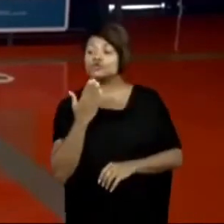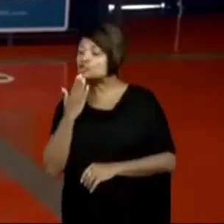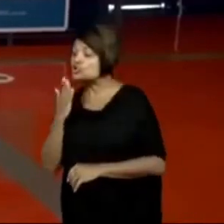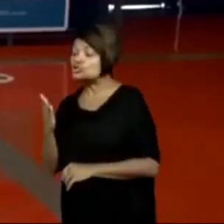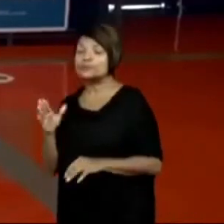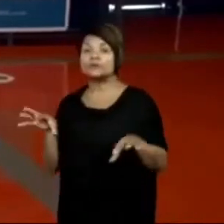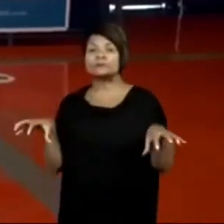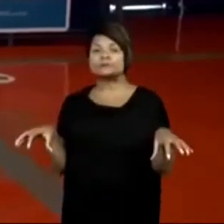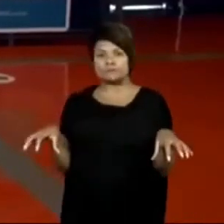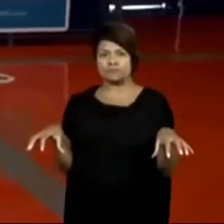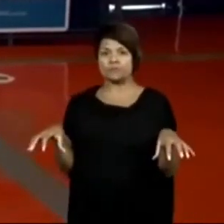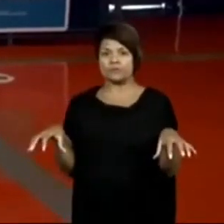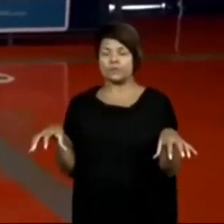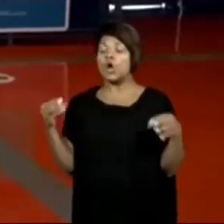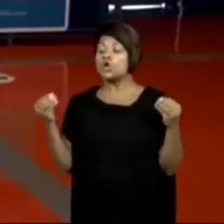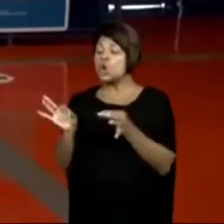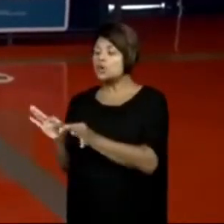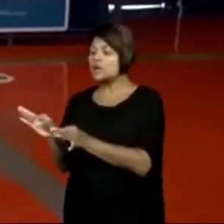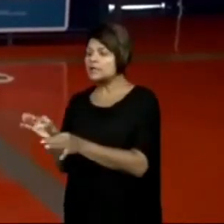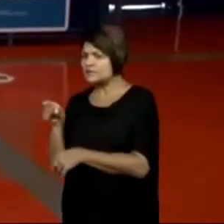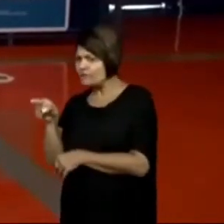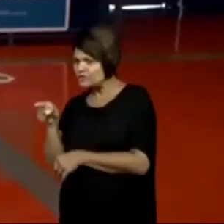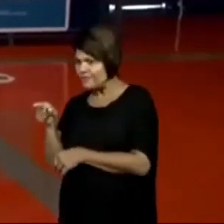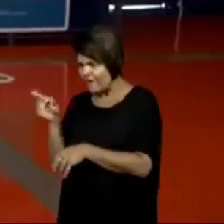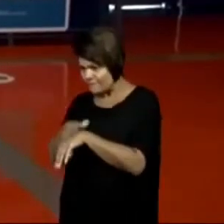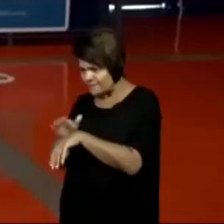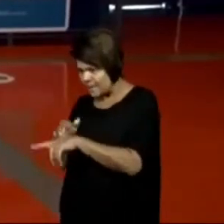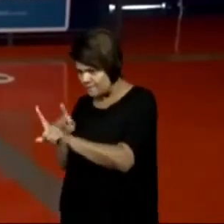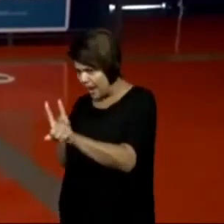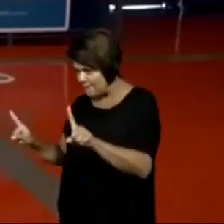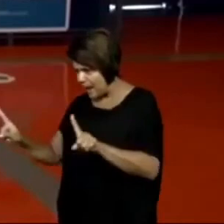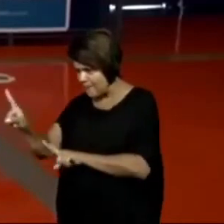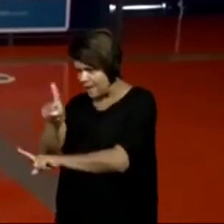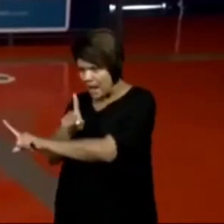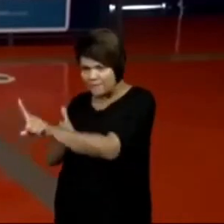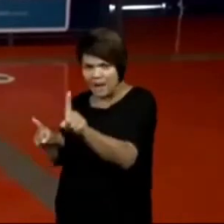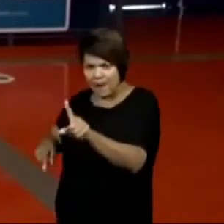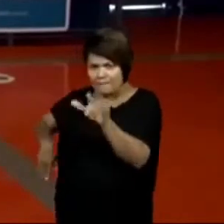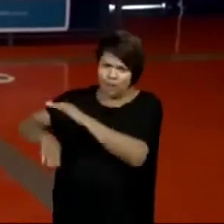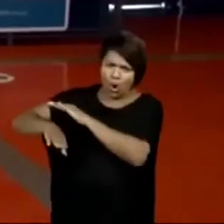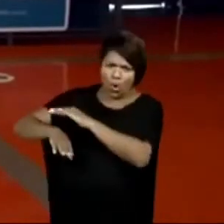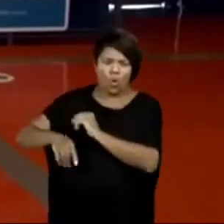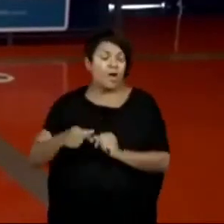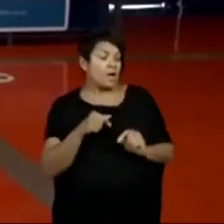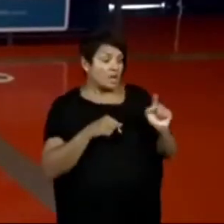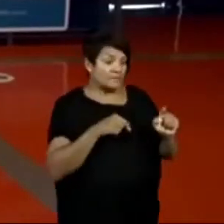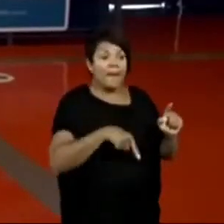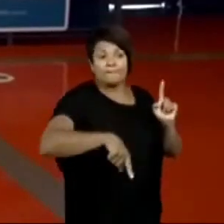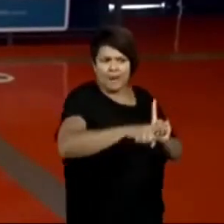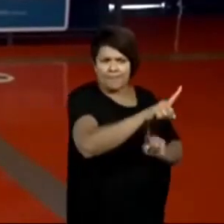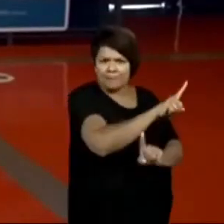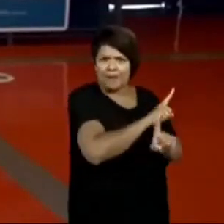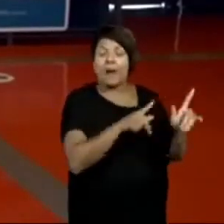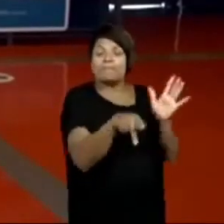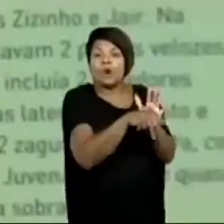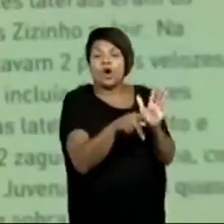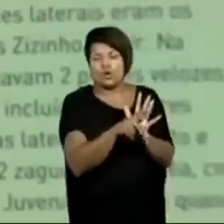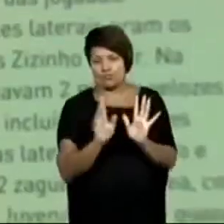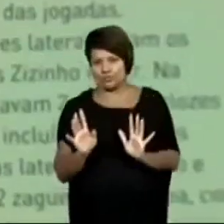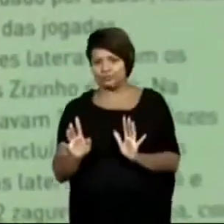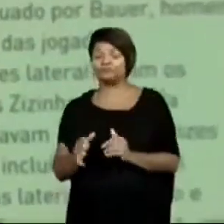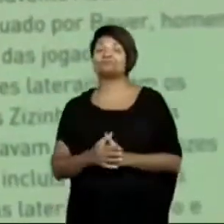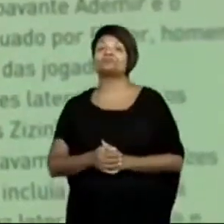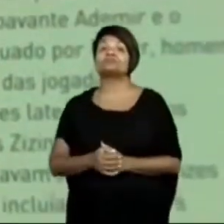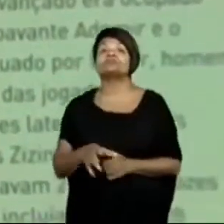organiza a partida para o seu time. Isso mesmo. Fran? E aí nós temos aqui, ó, diversos, nós vamos falar um pouquinho os nomes deles